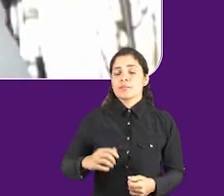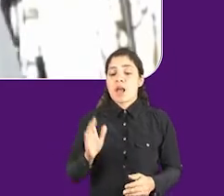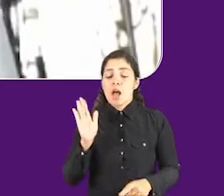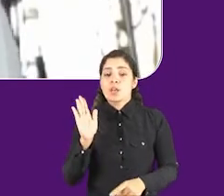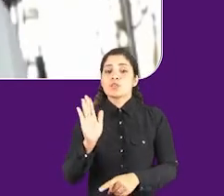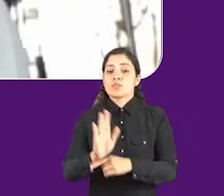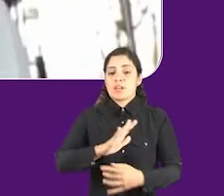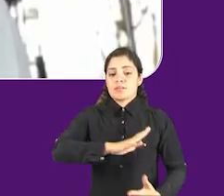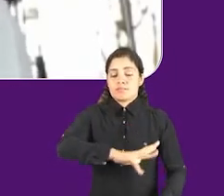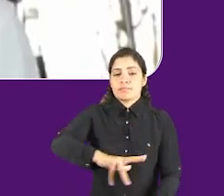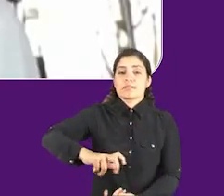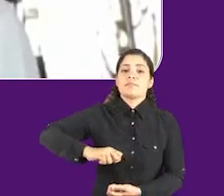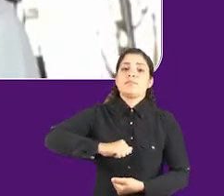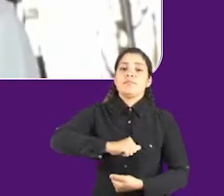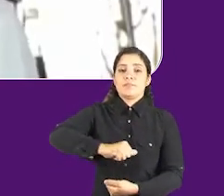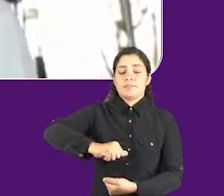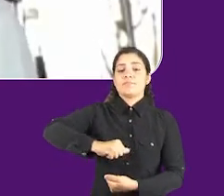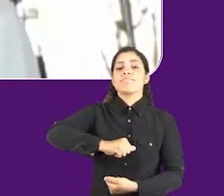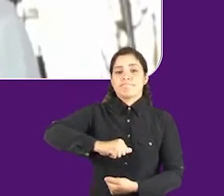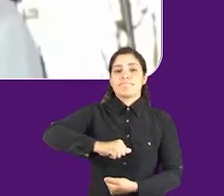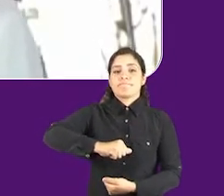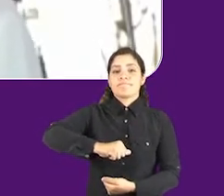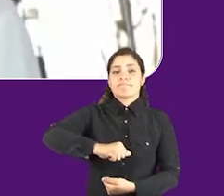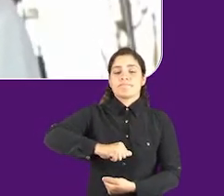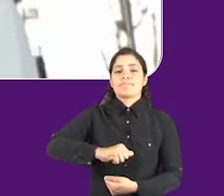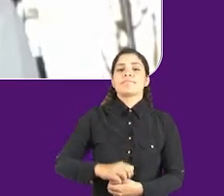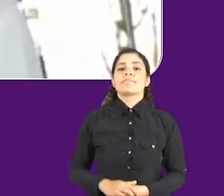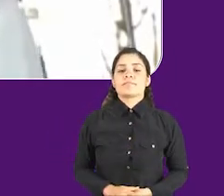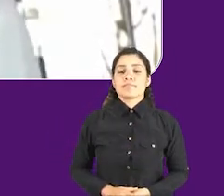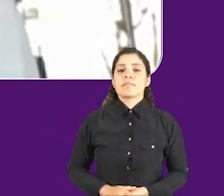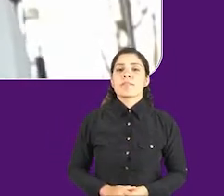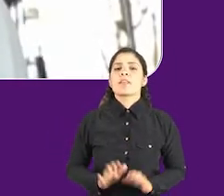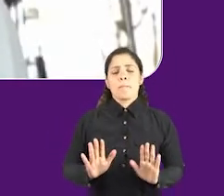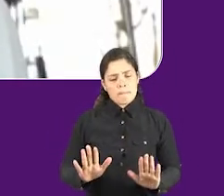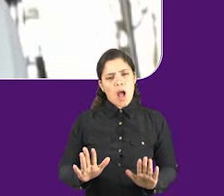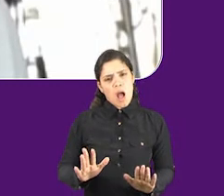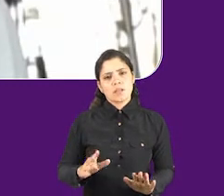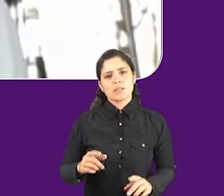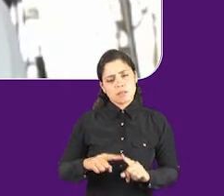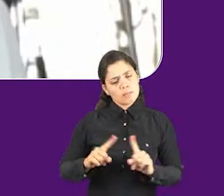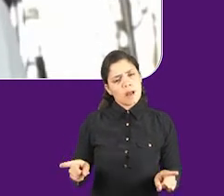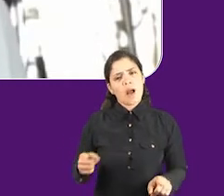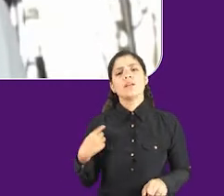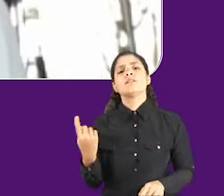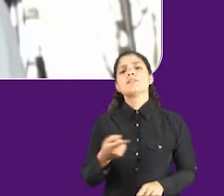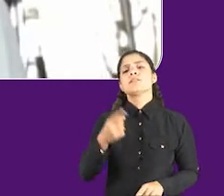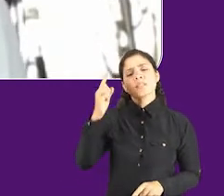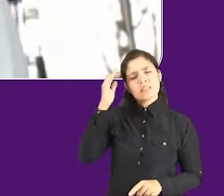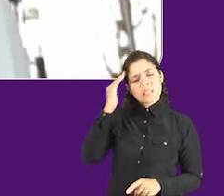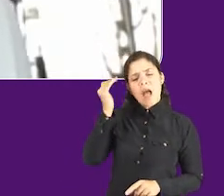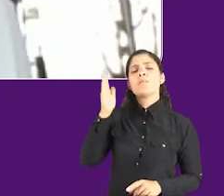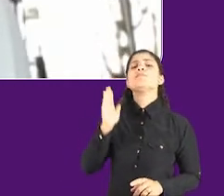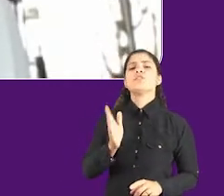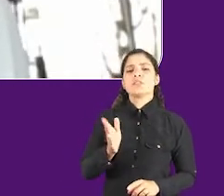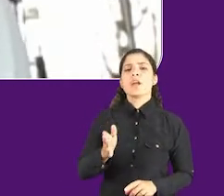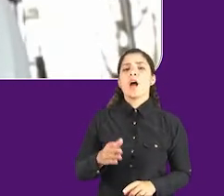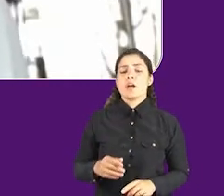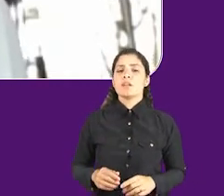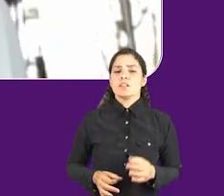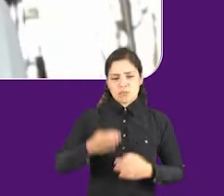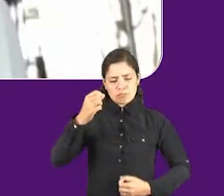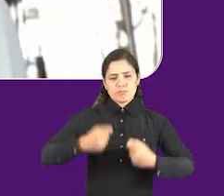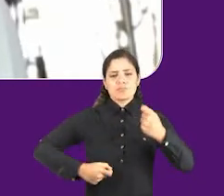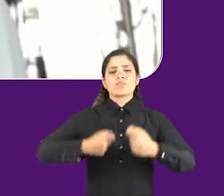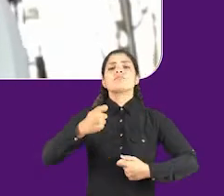sabemos que o SUS industriais emitem CO2 e nos decidirmos foi um começo do nosso